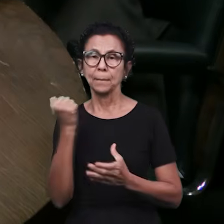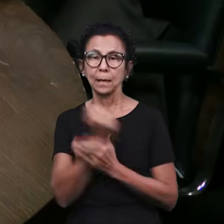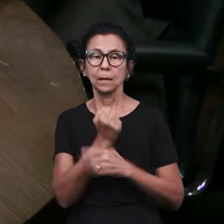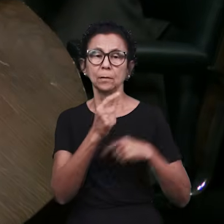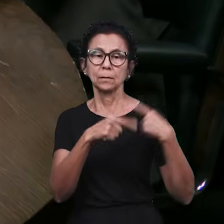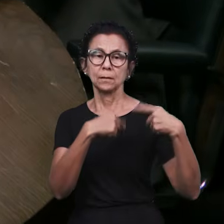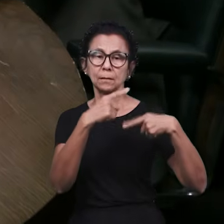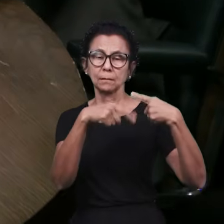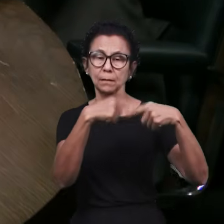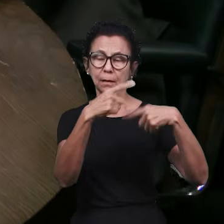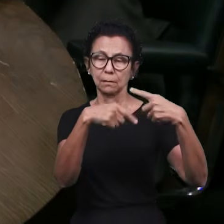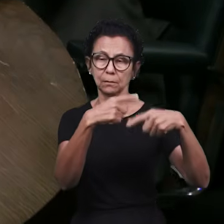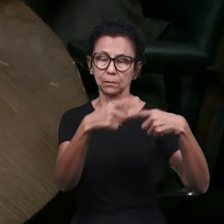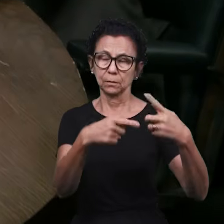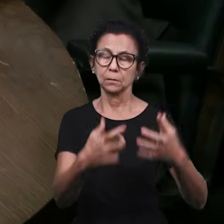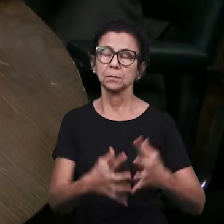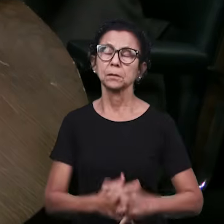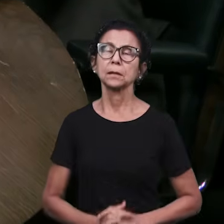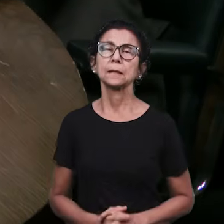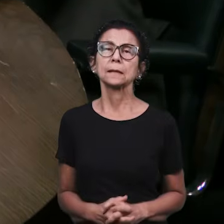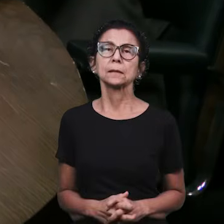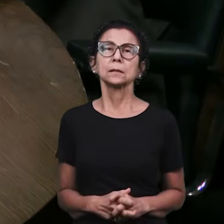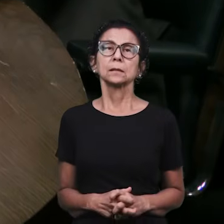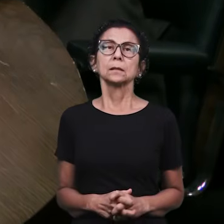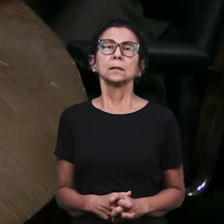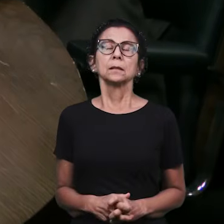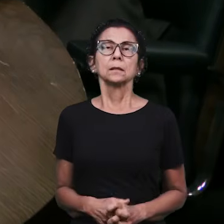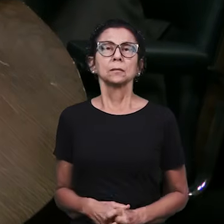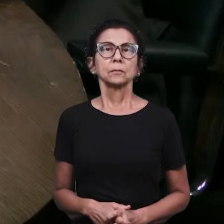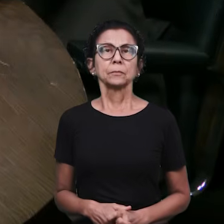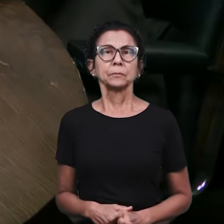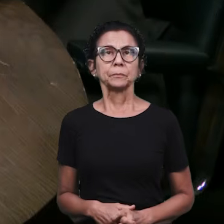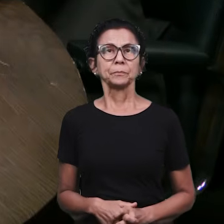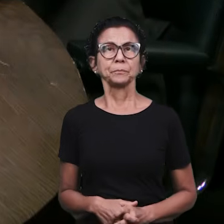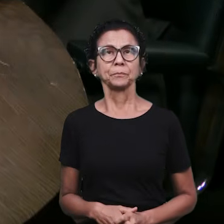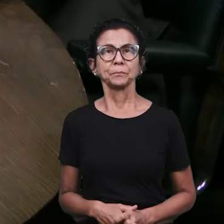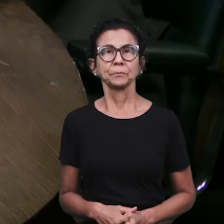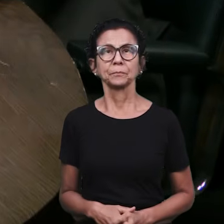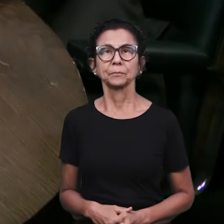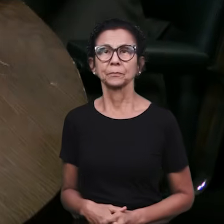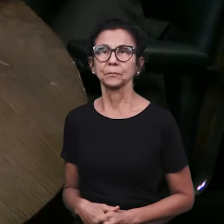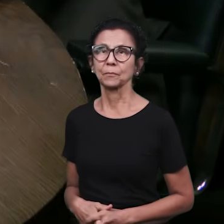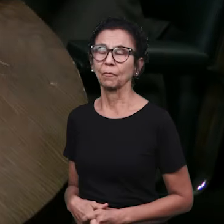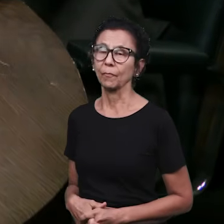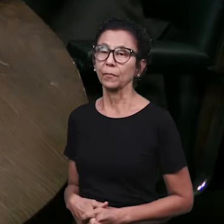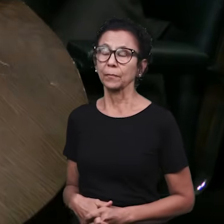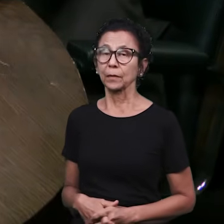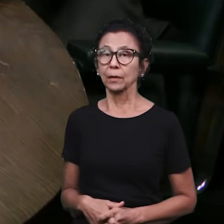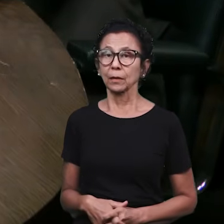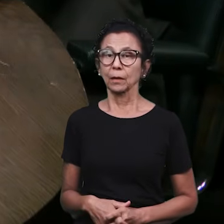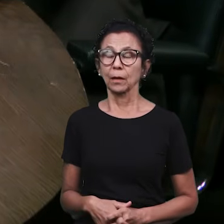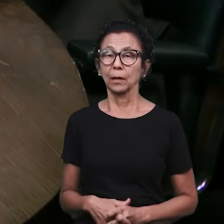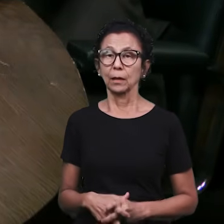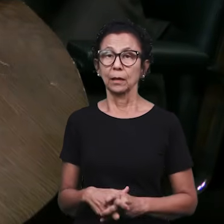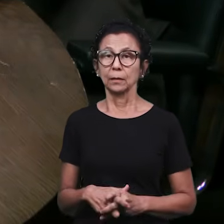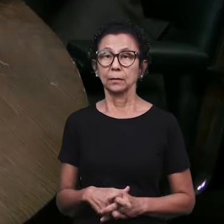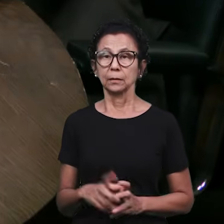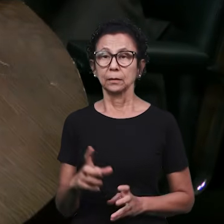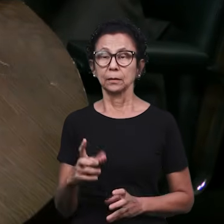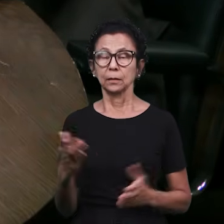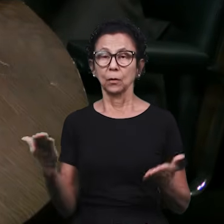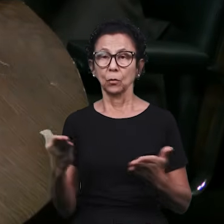Abraão, né? Que são descendentes de Abraão. A herança veio através de Abraão, mas nossa herança veio da eternidade. O que diz lá em